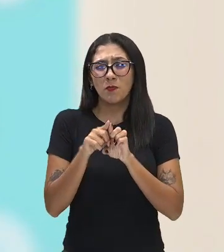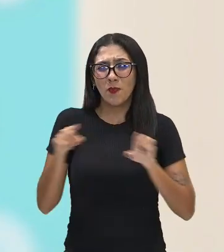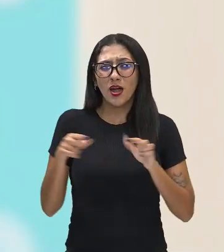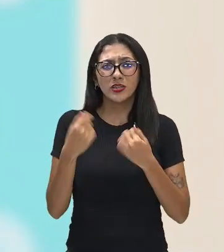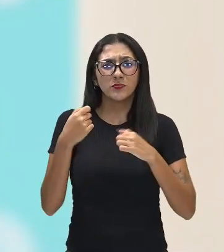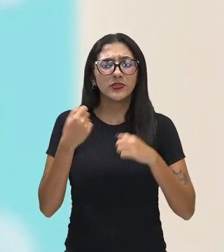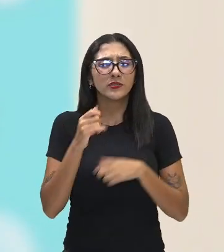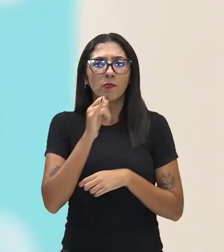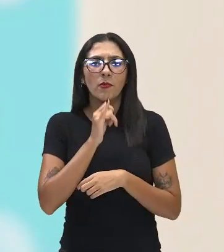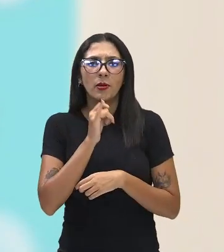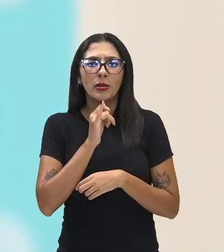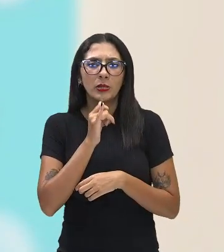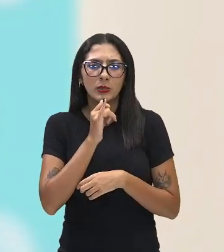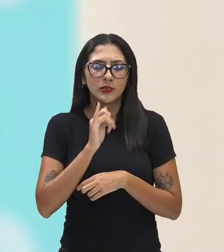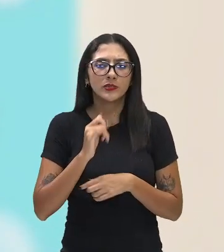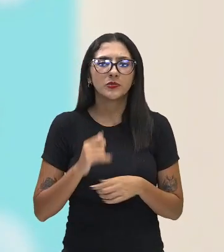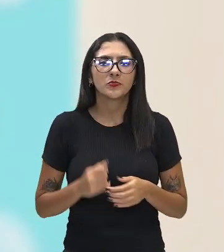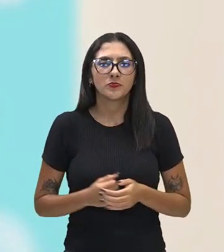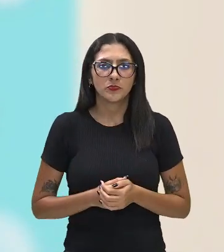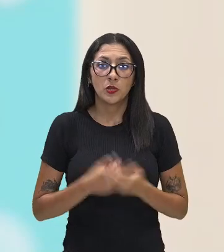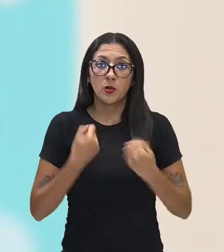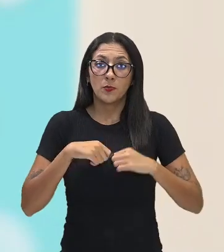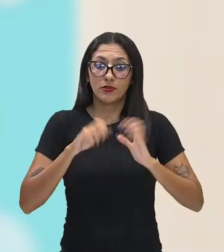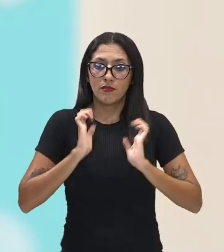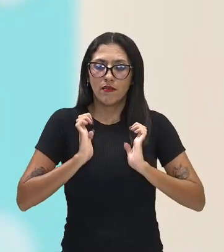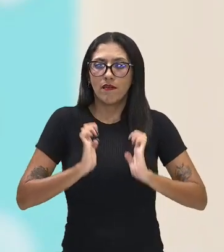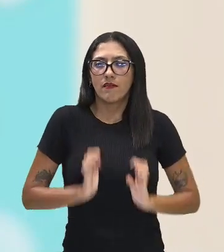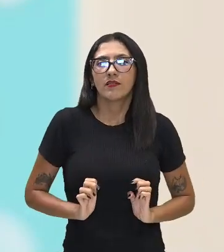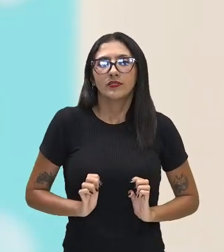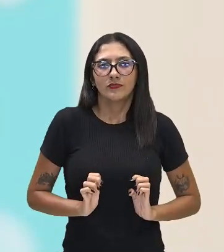está dizendo para ele ser ético.